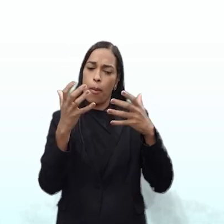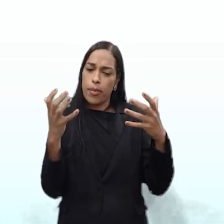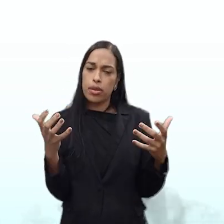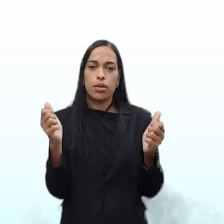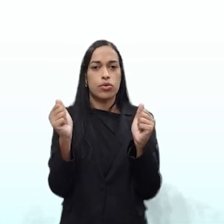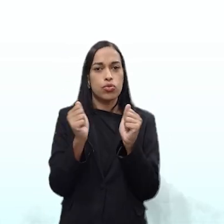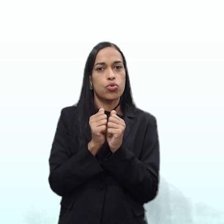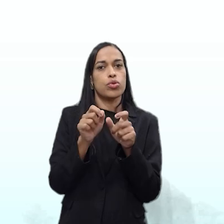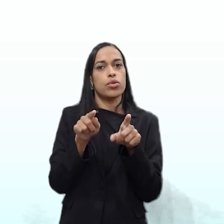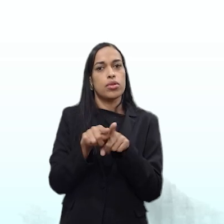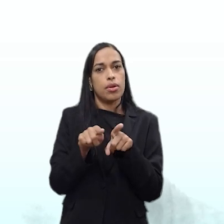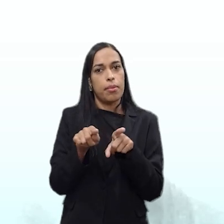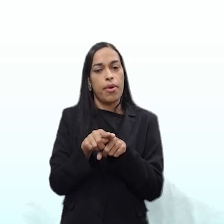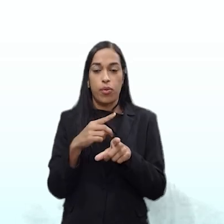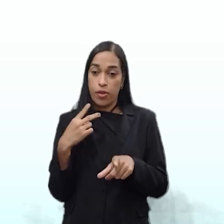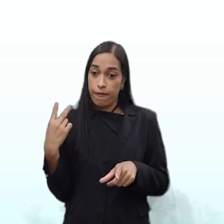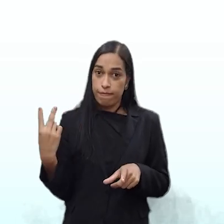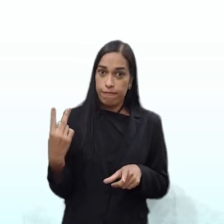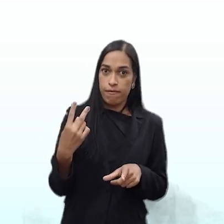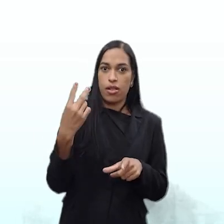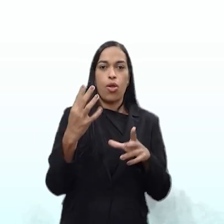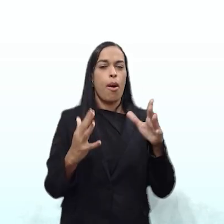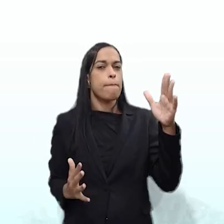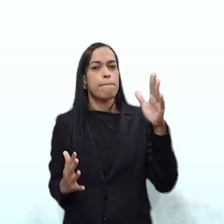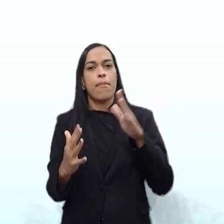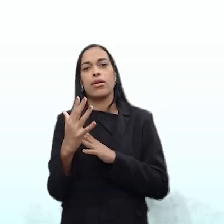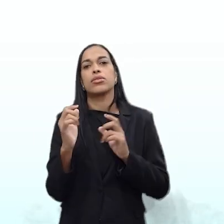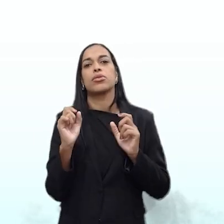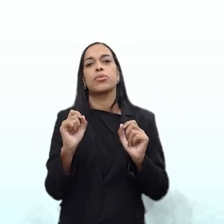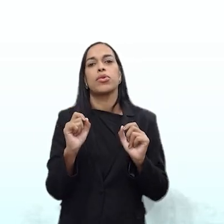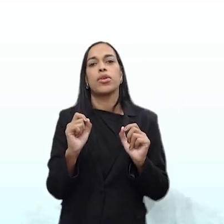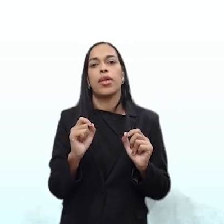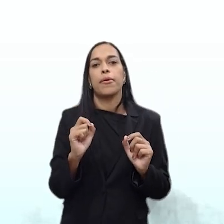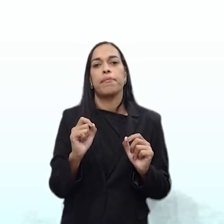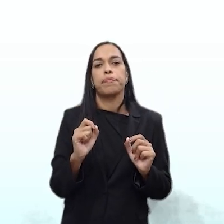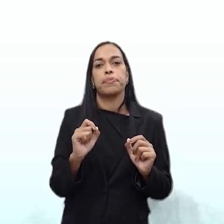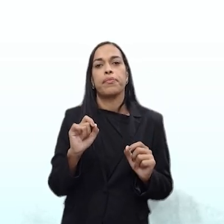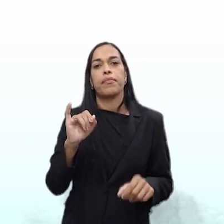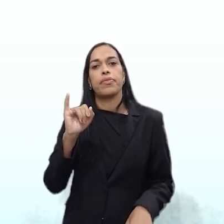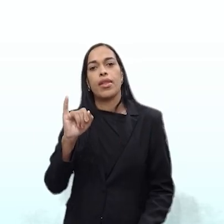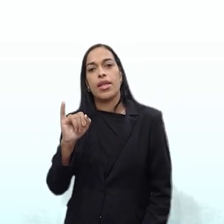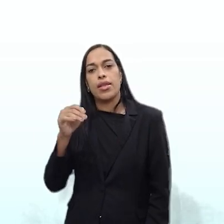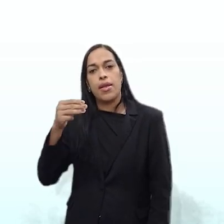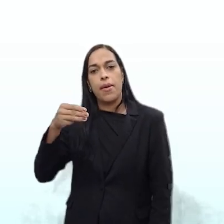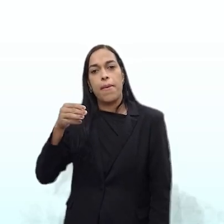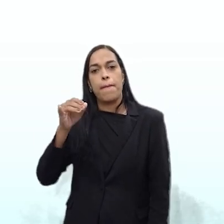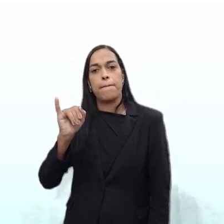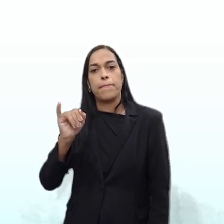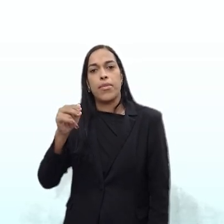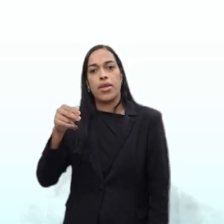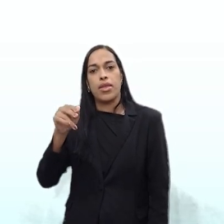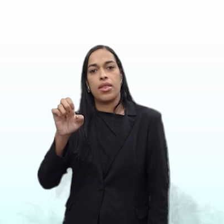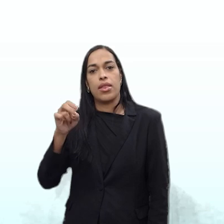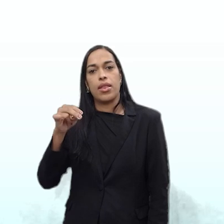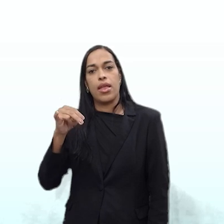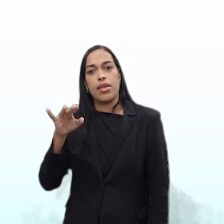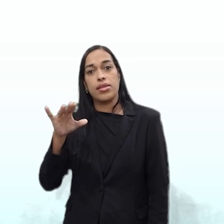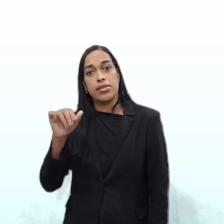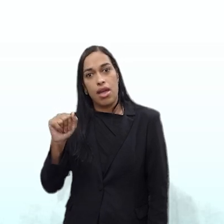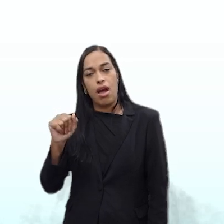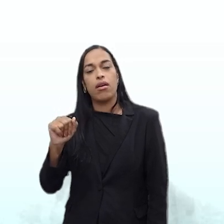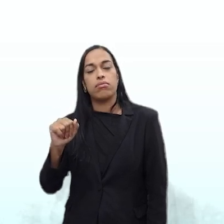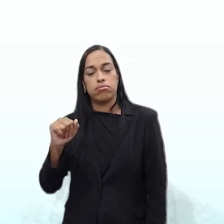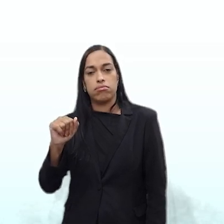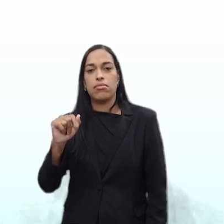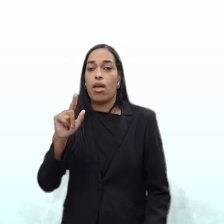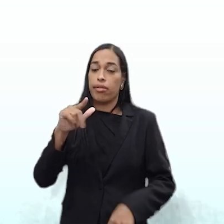ele. Só que quando chega no valor máximo, nós vamos usar um termo chamado de iminência, ou seja, prestes a se mover.